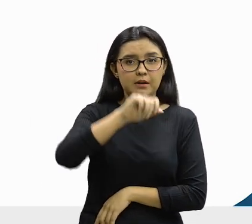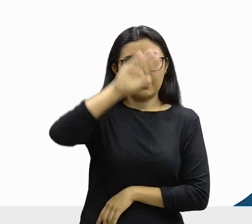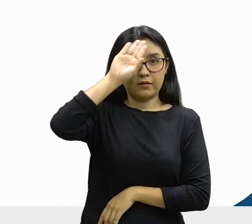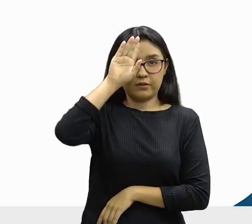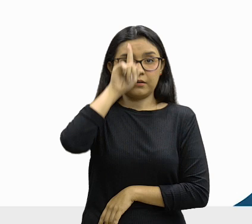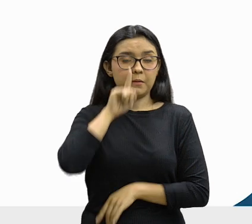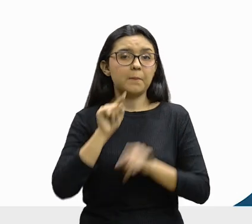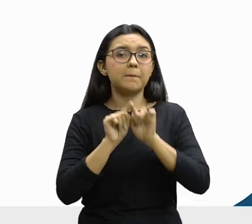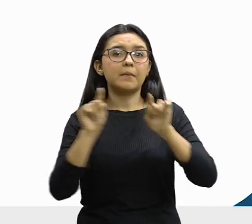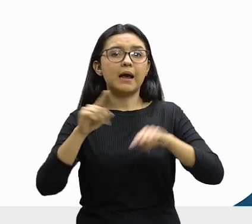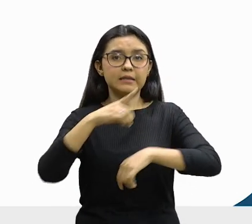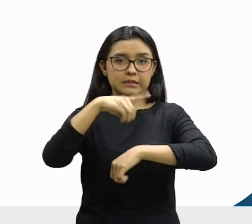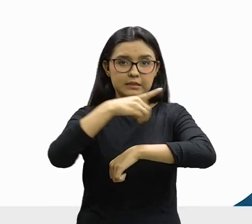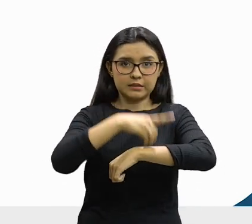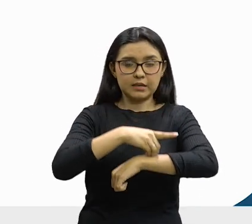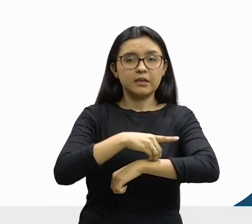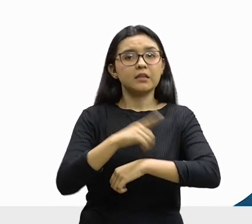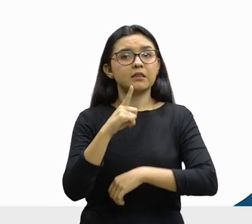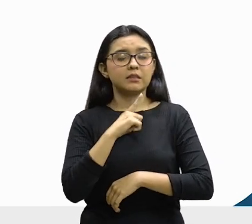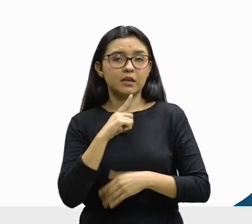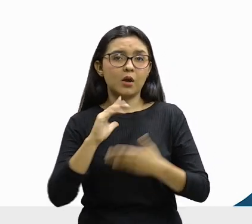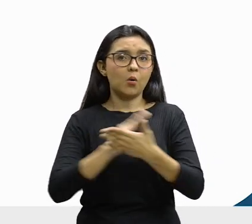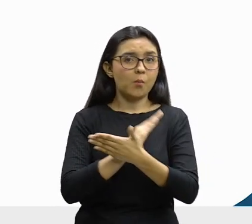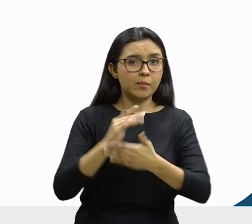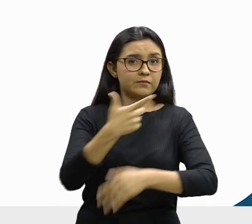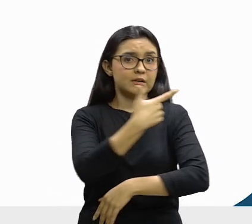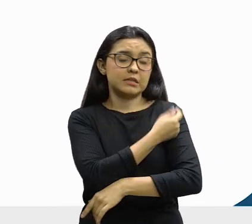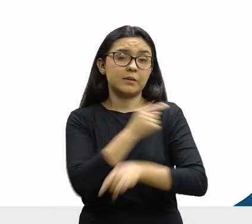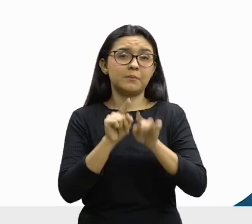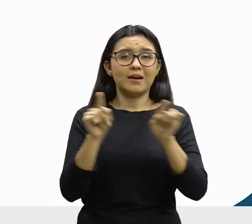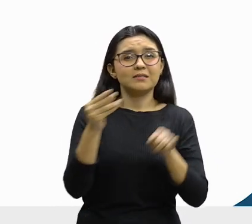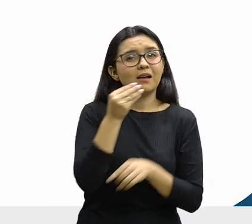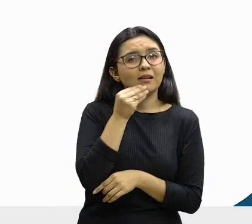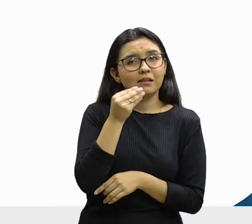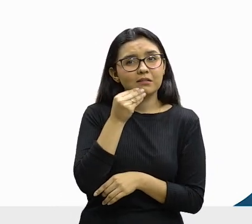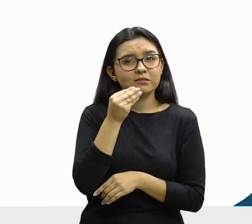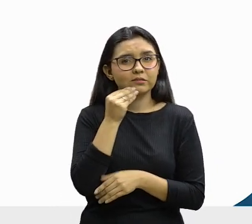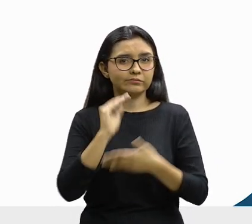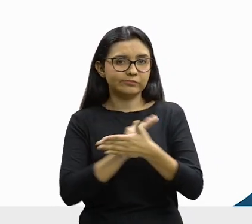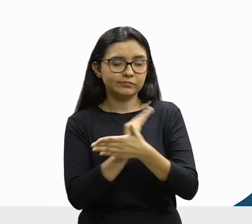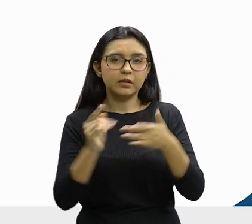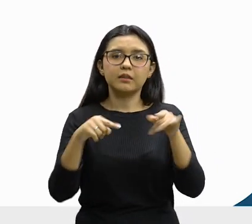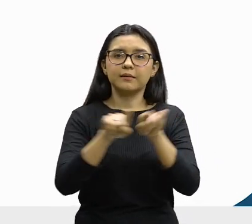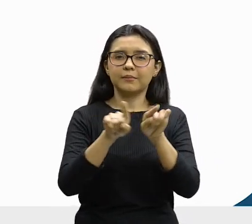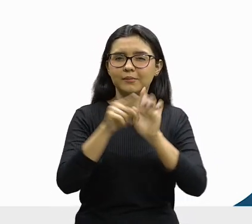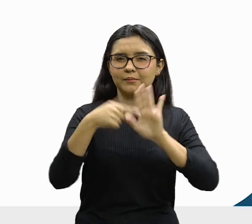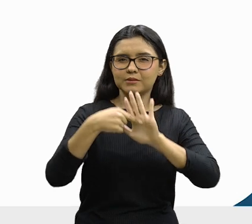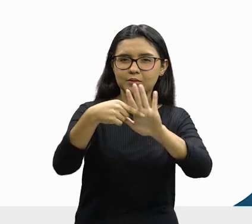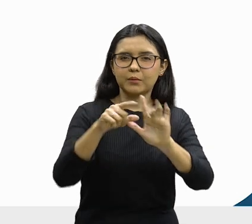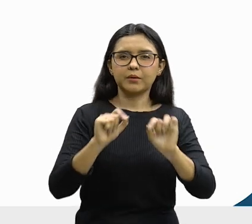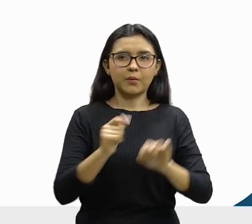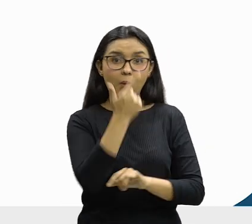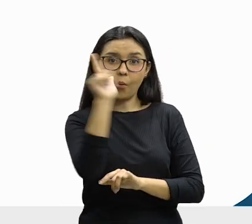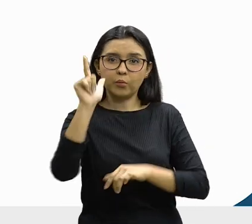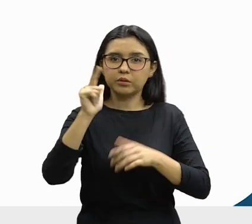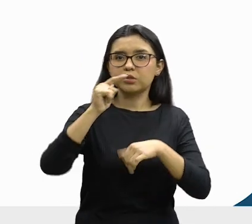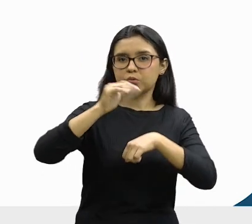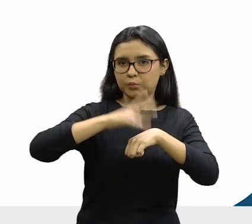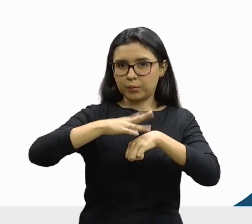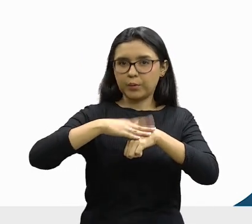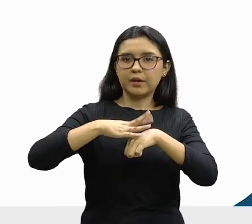passando por alguns ajustes e testes, certo? Mas ó, vale destacar também outras